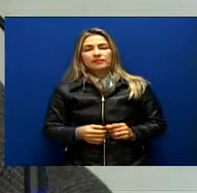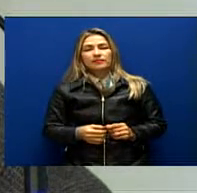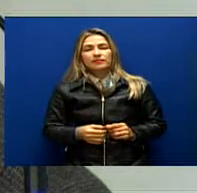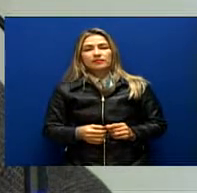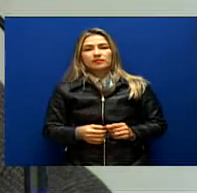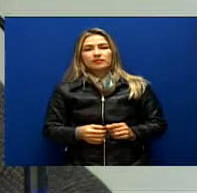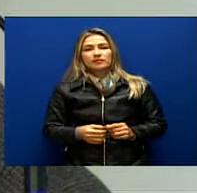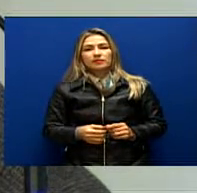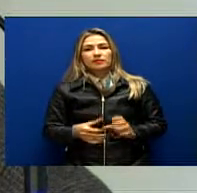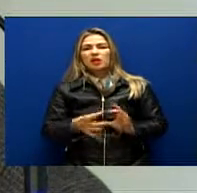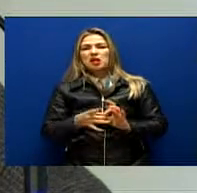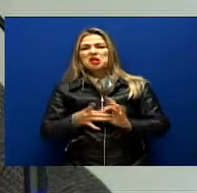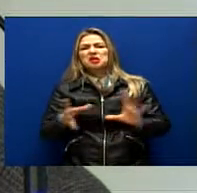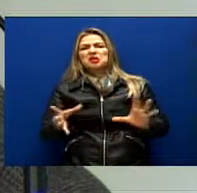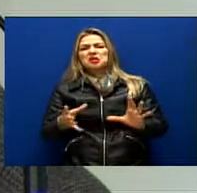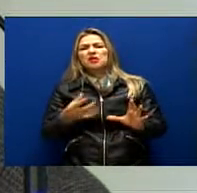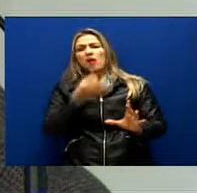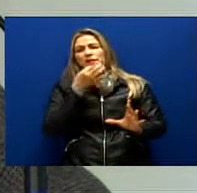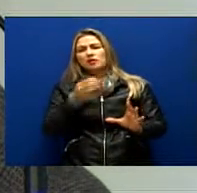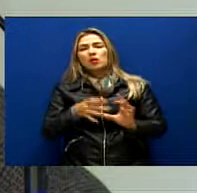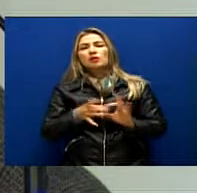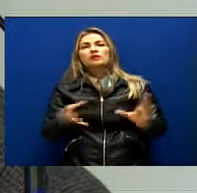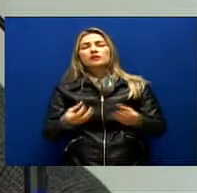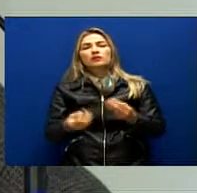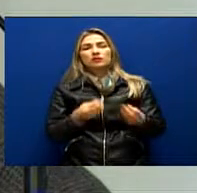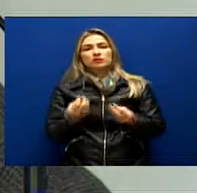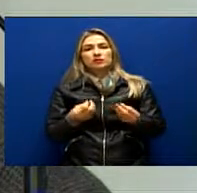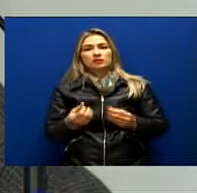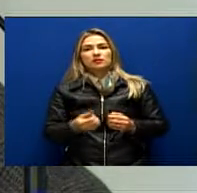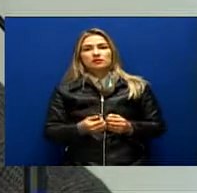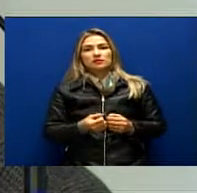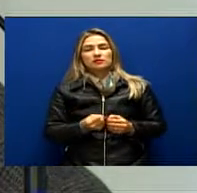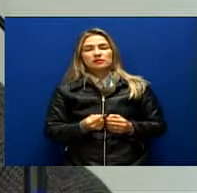Democradura. Se você concorda com o que eles defendem, é